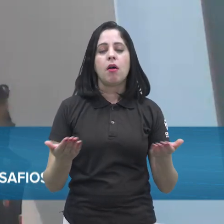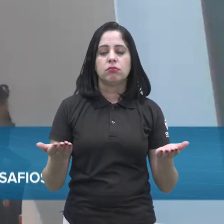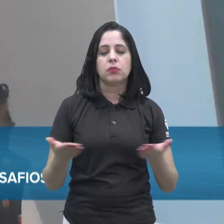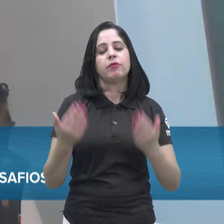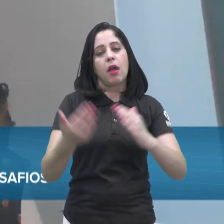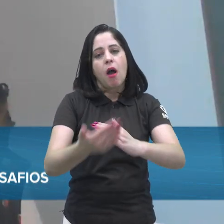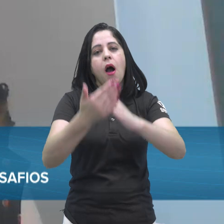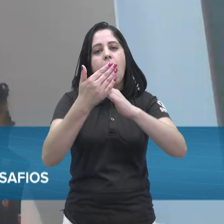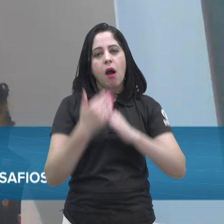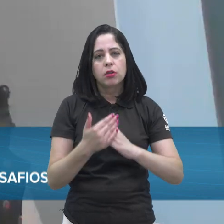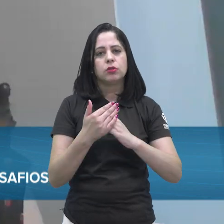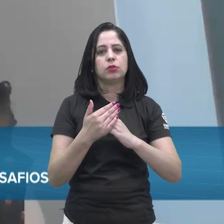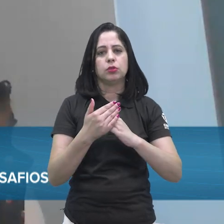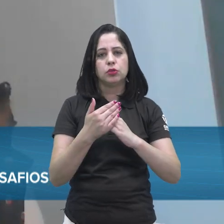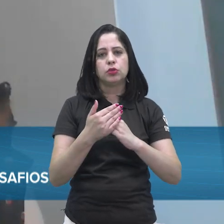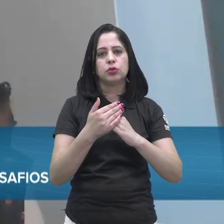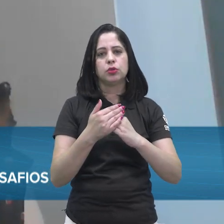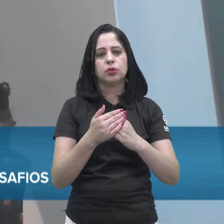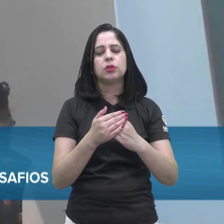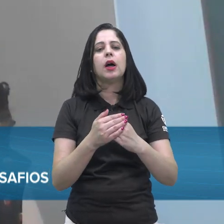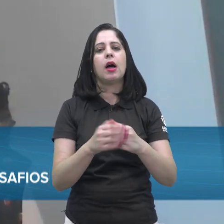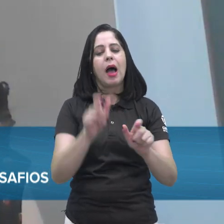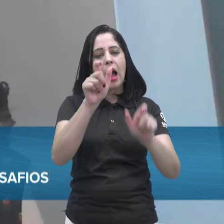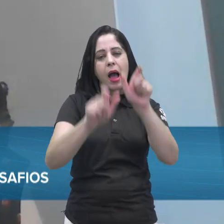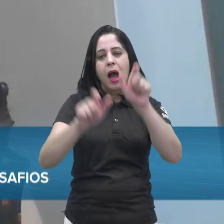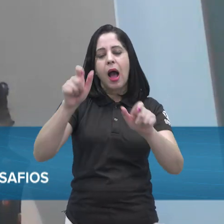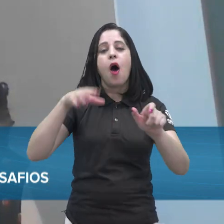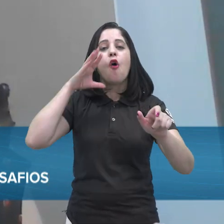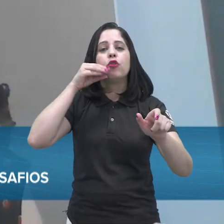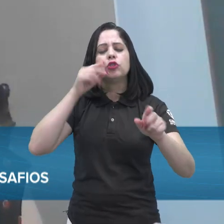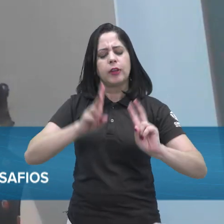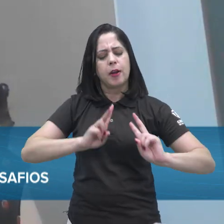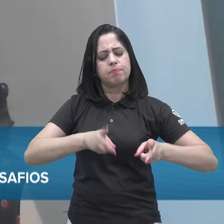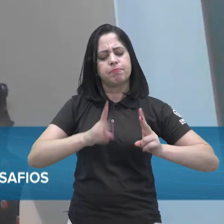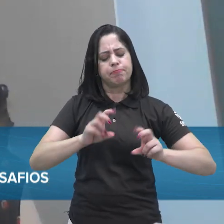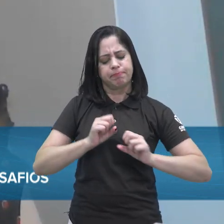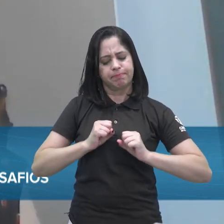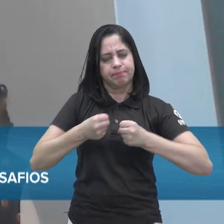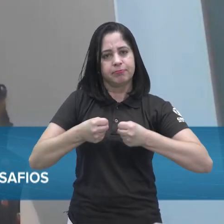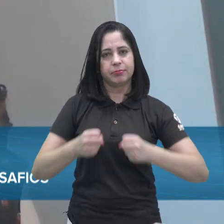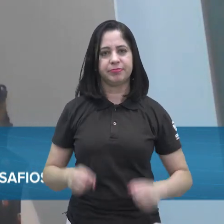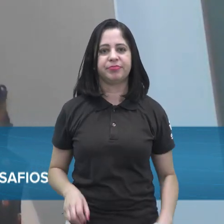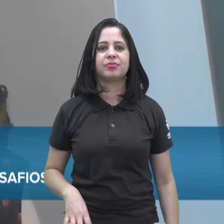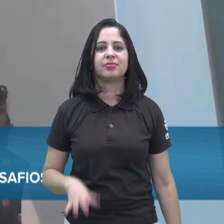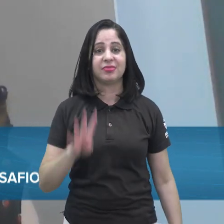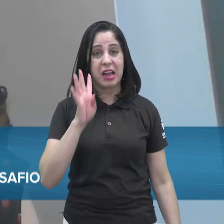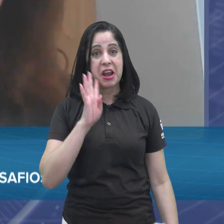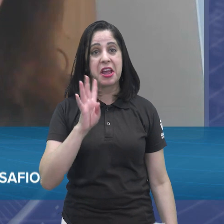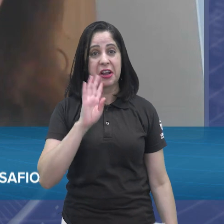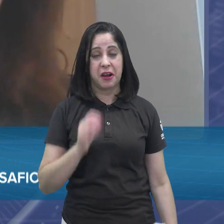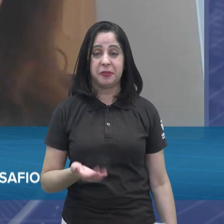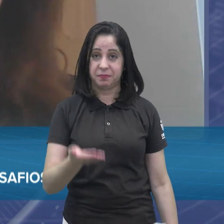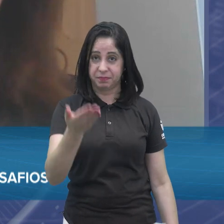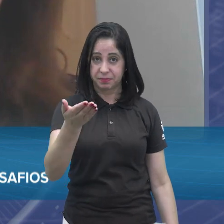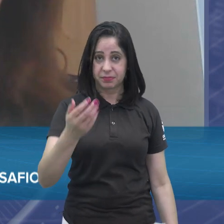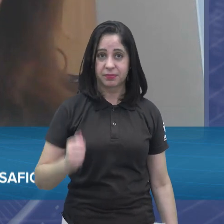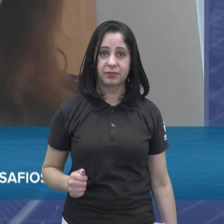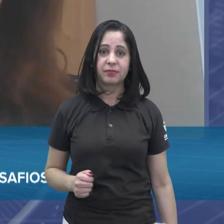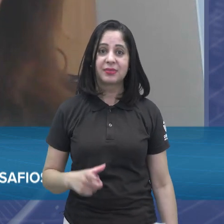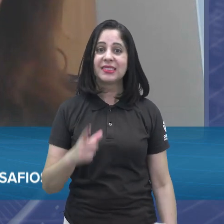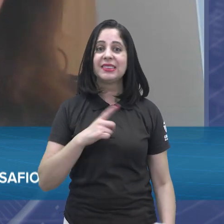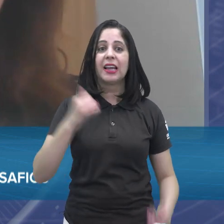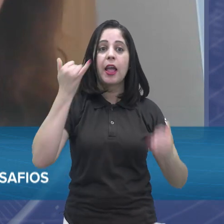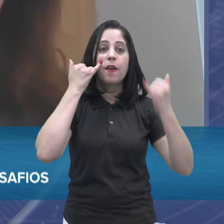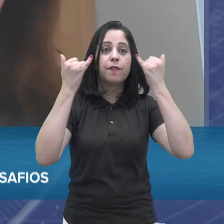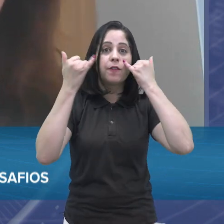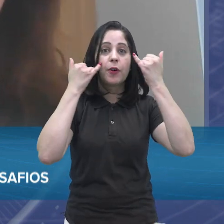nos auxiliar na retenção desses colaboradores aí mais jovens. Legal. E olha, para o pessoal que está em casa, tem